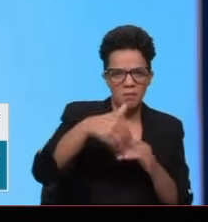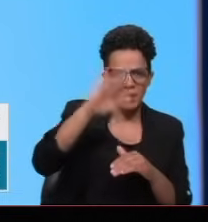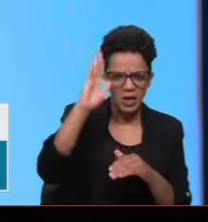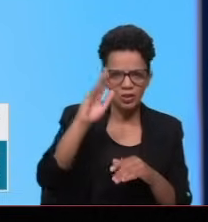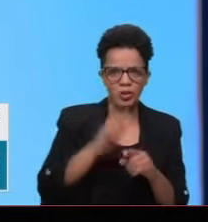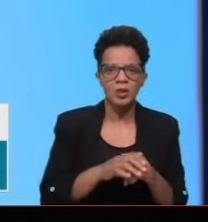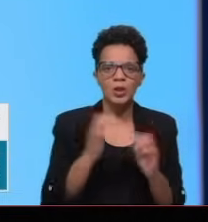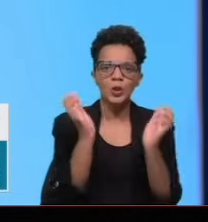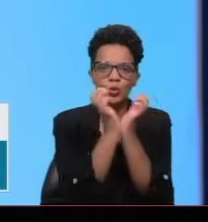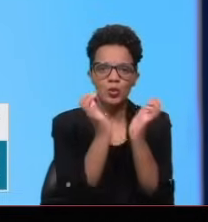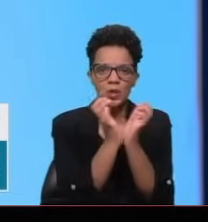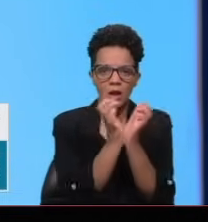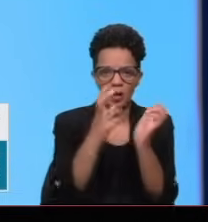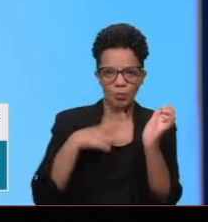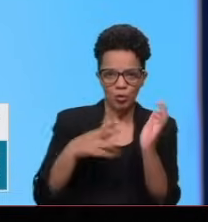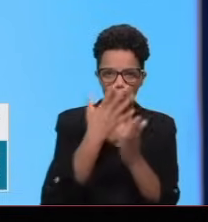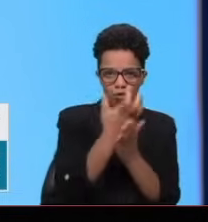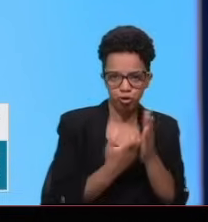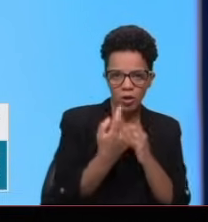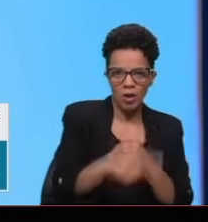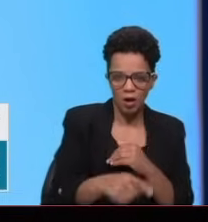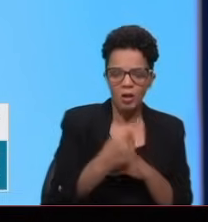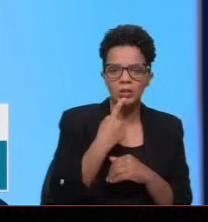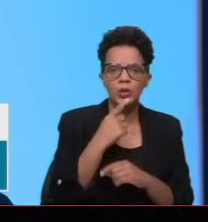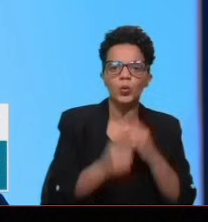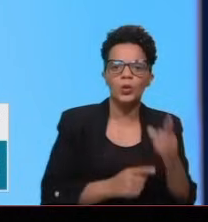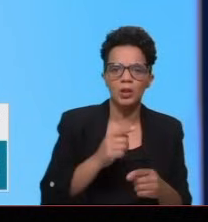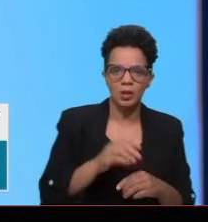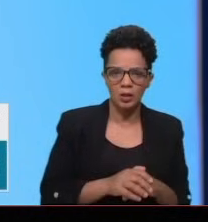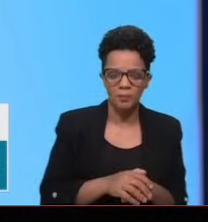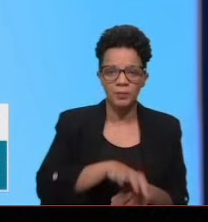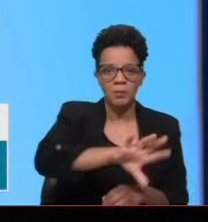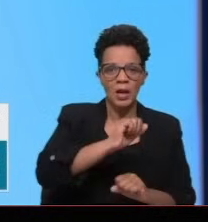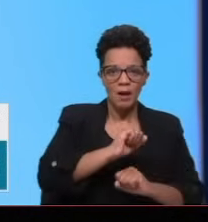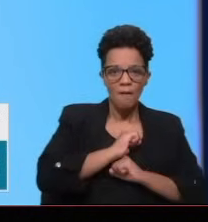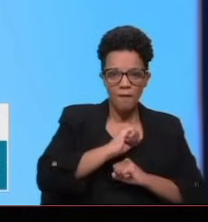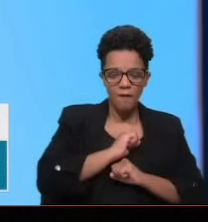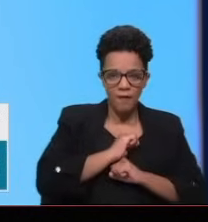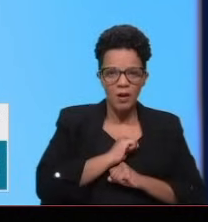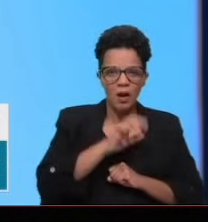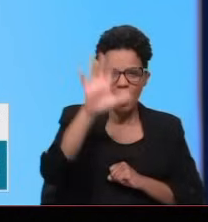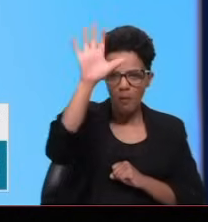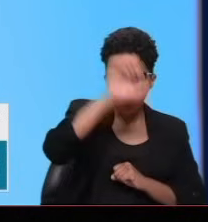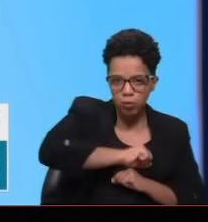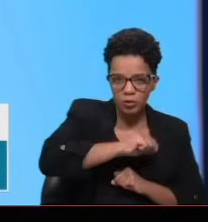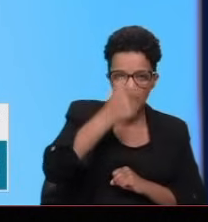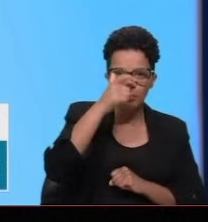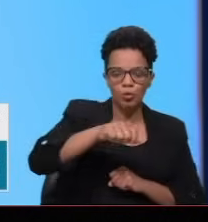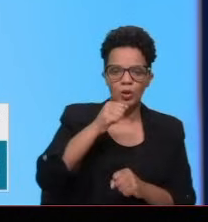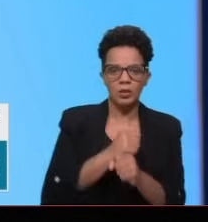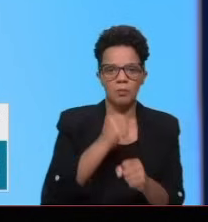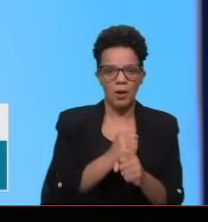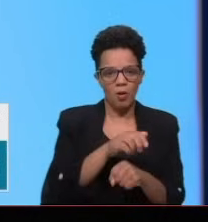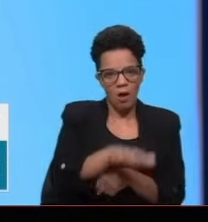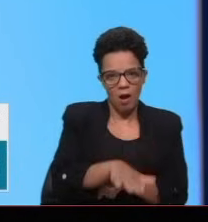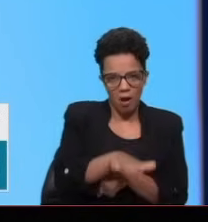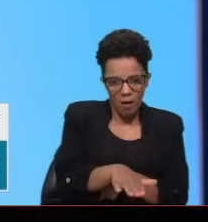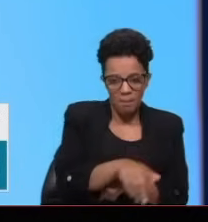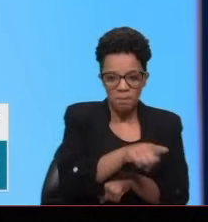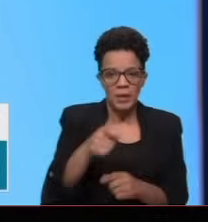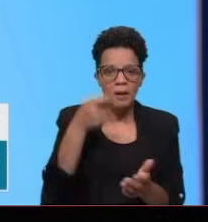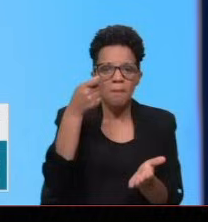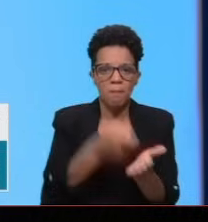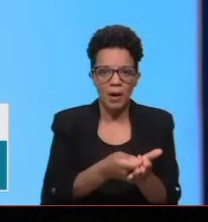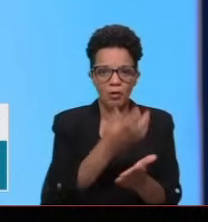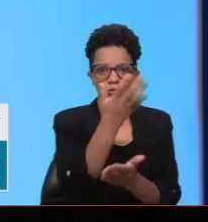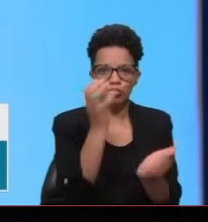para a segurança social em Portugal o que nós estamos a dizer é que o nosso país está a explorar trabalhadores que estão cá que pagam à